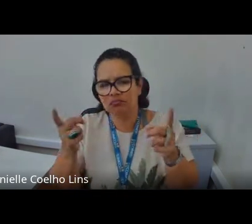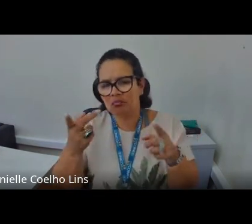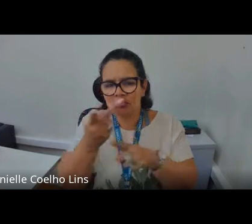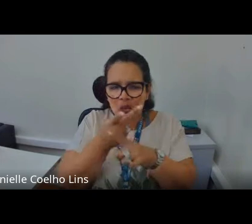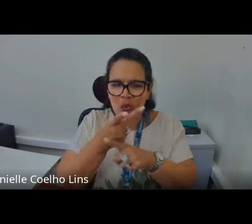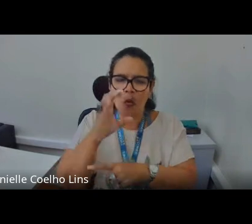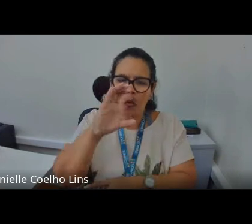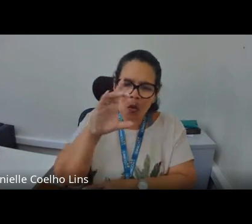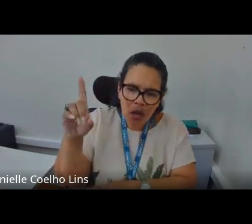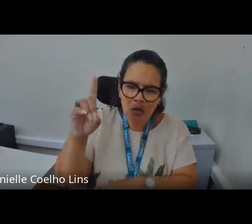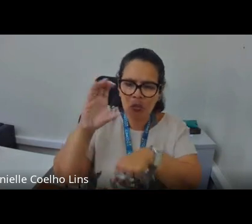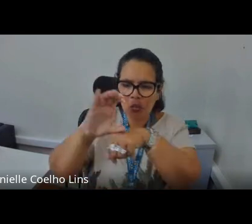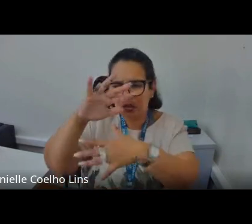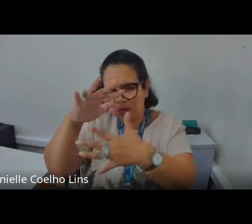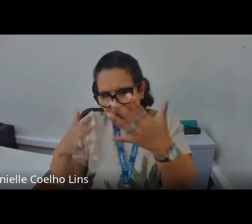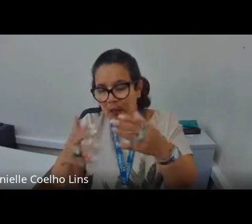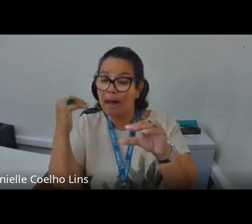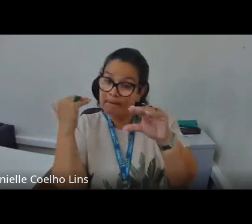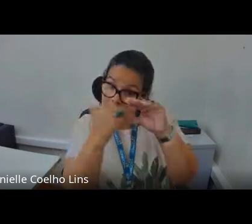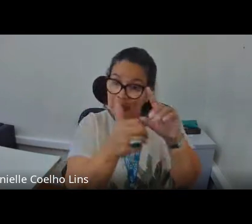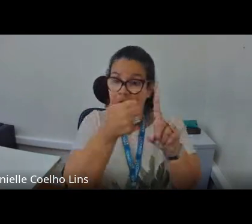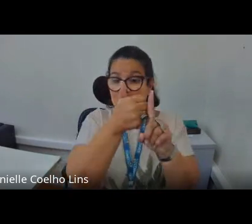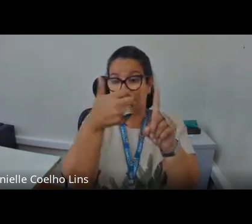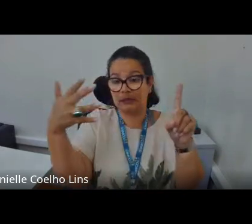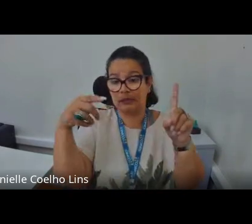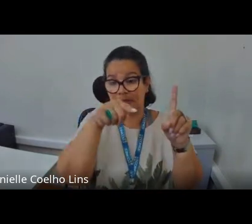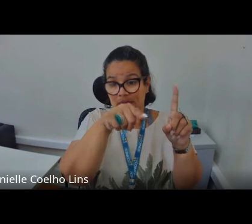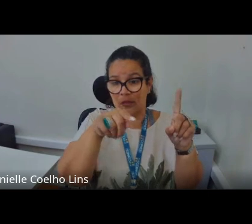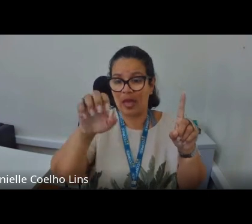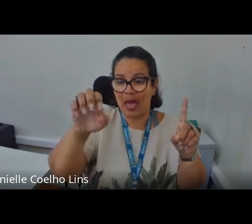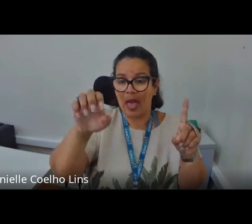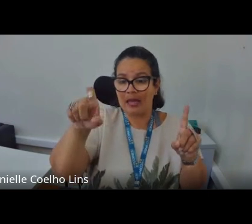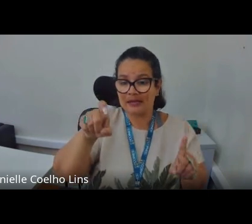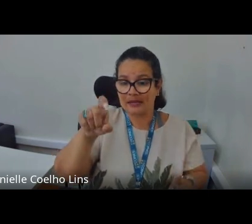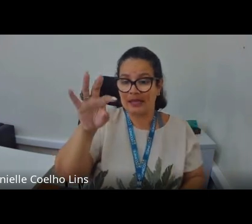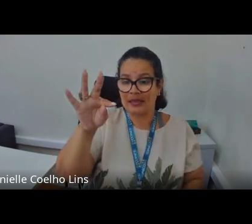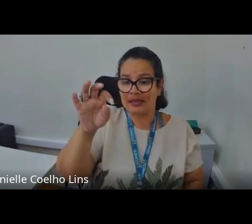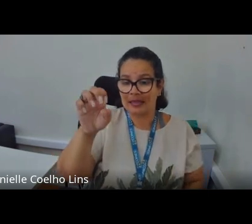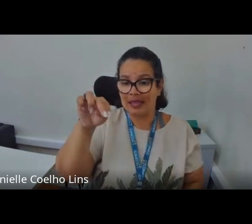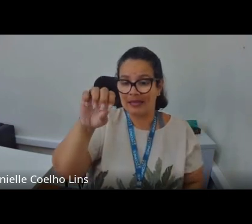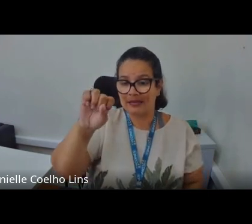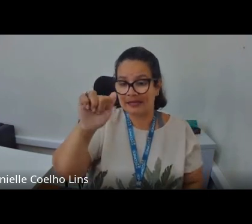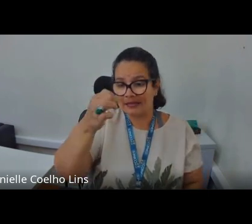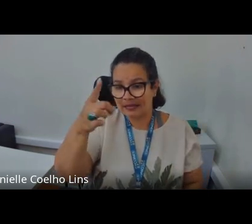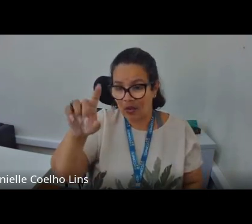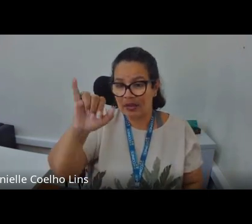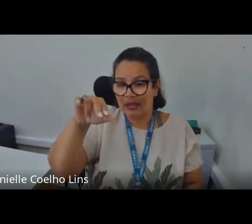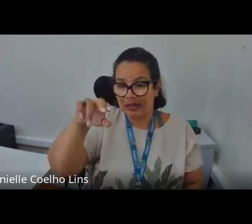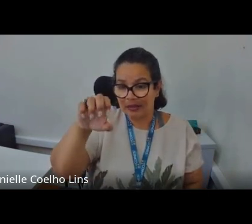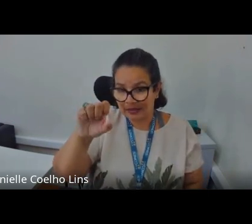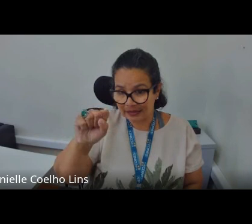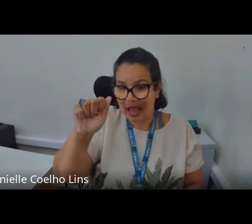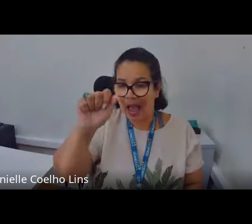E se vocês tiverem alguma dúvida, pode procurar a coordenação de Libras através do e-mail